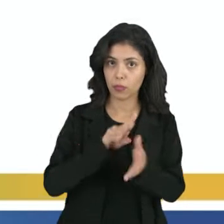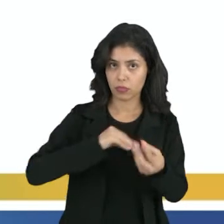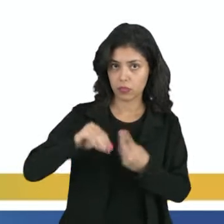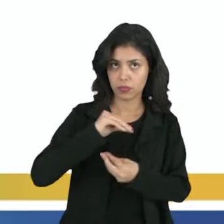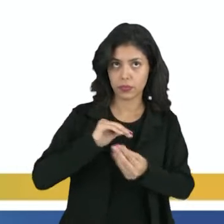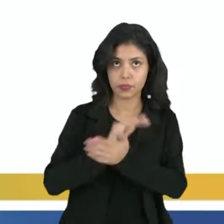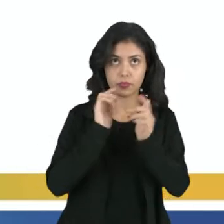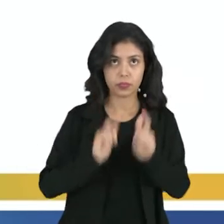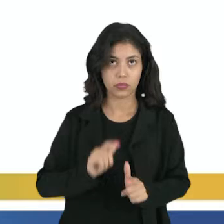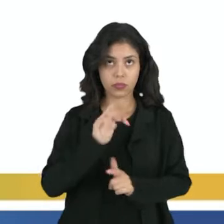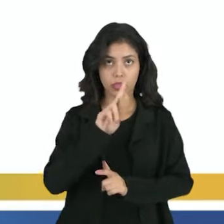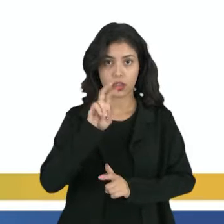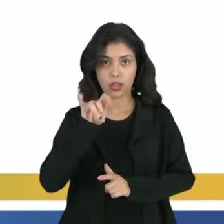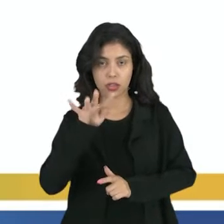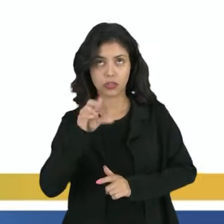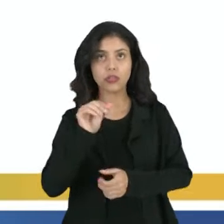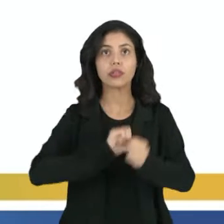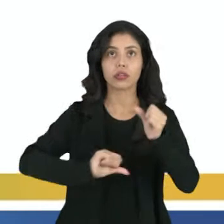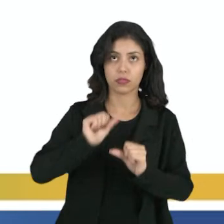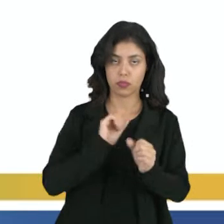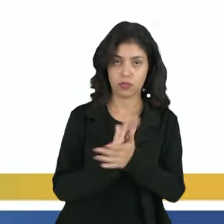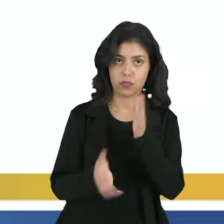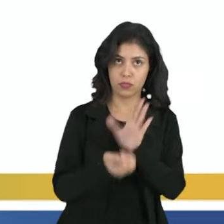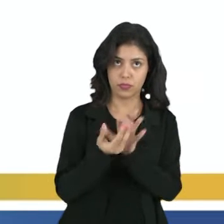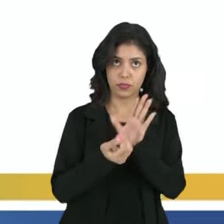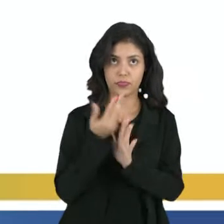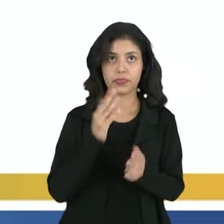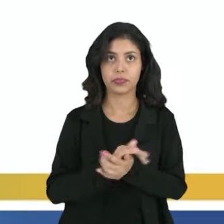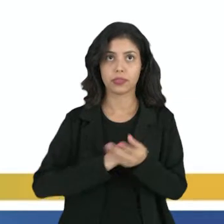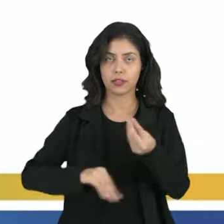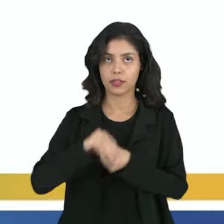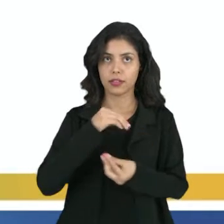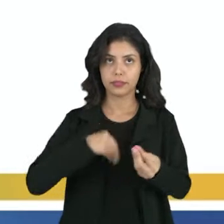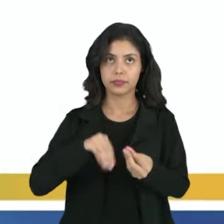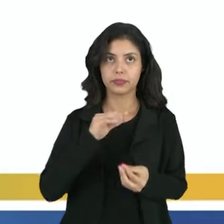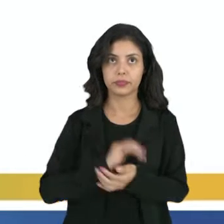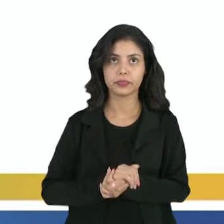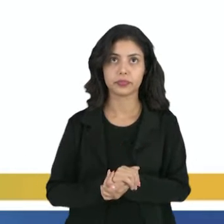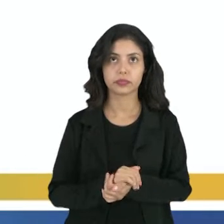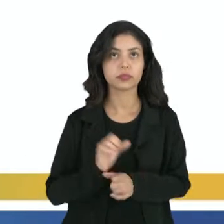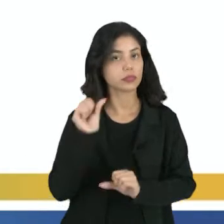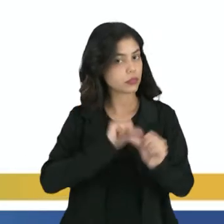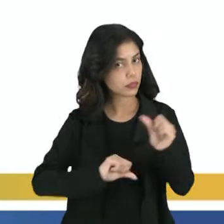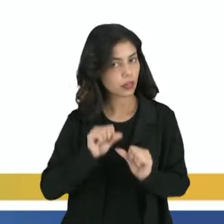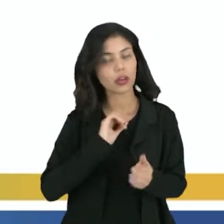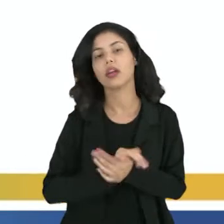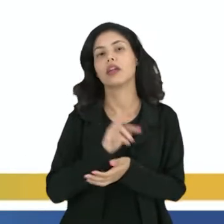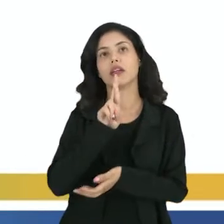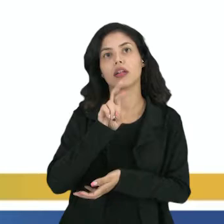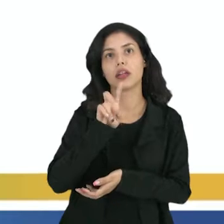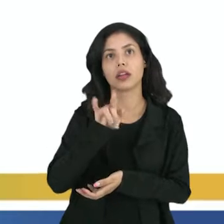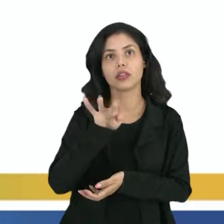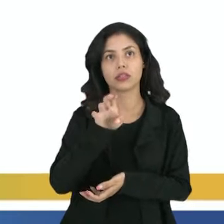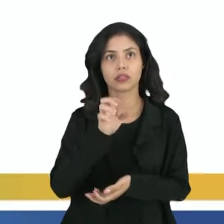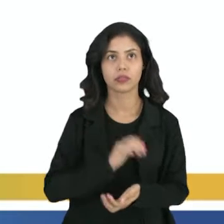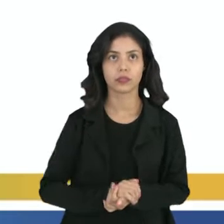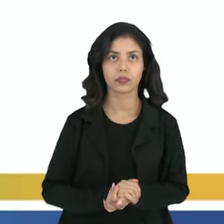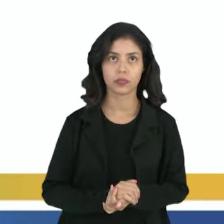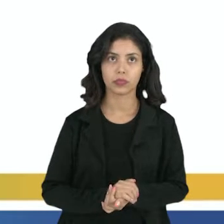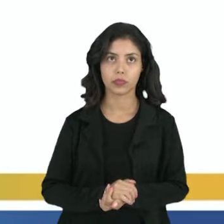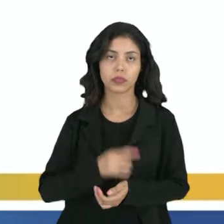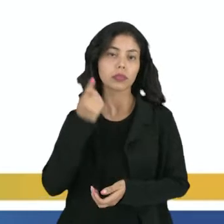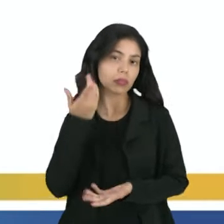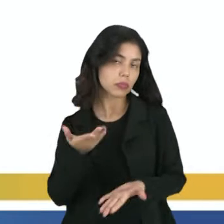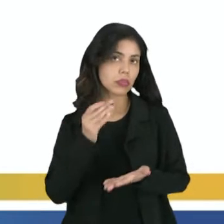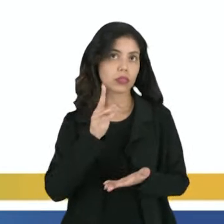nós temos reagentes transformando-se em produtos e produtos transformando-se em reagentes.